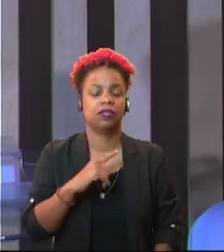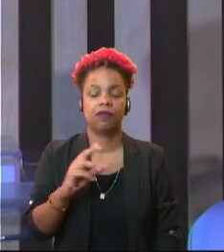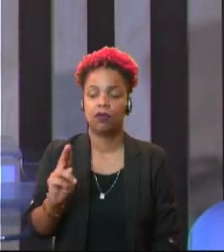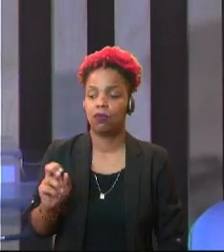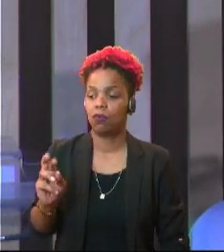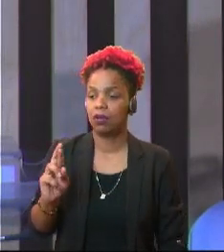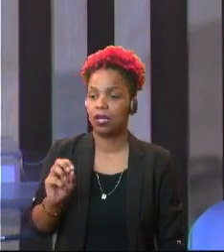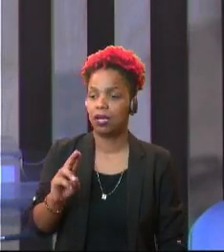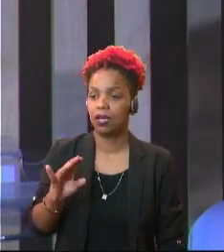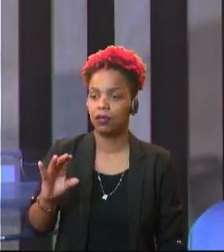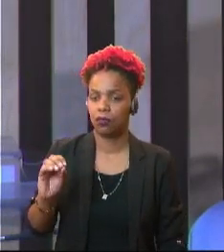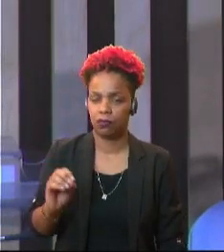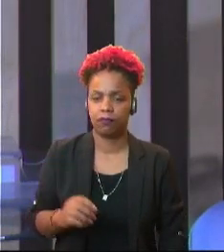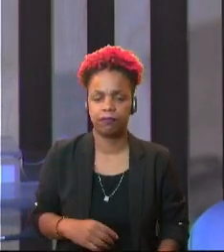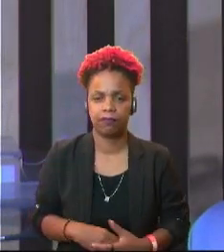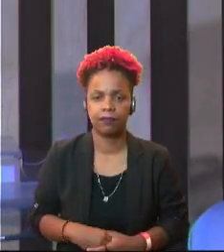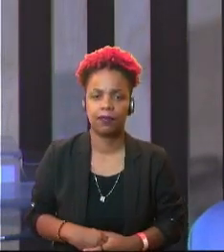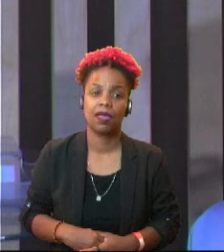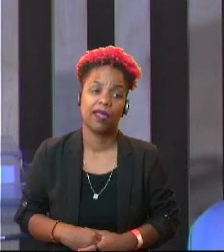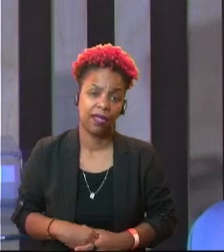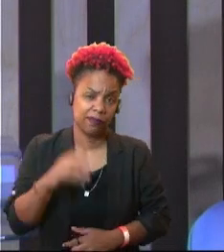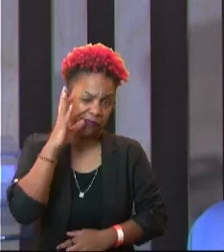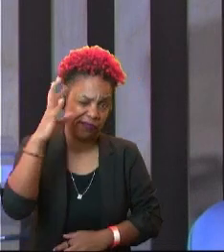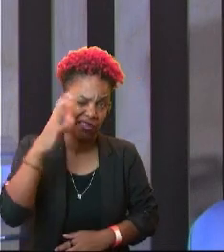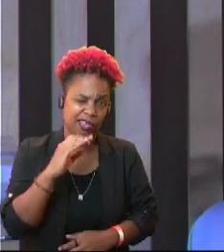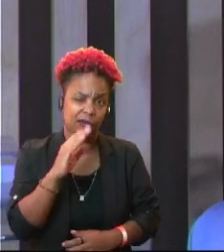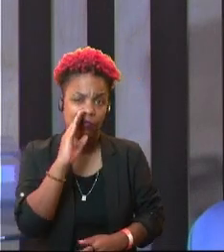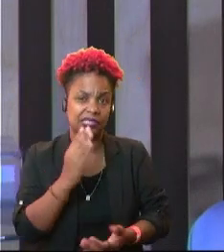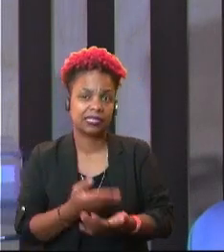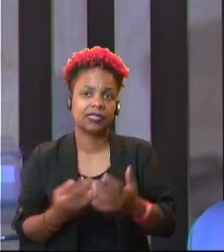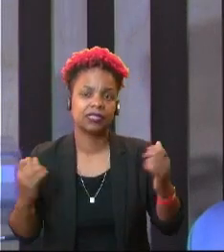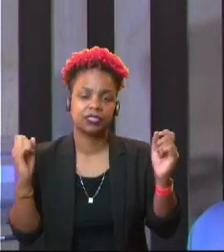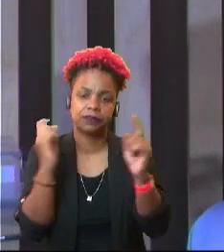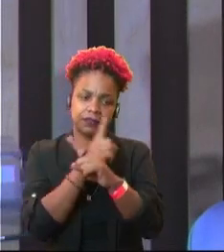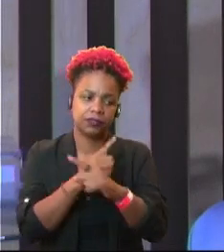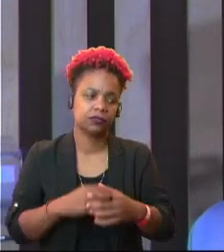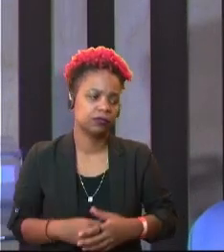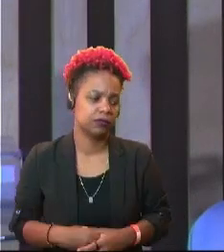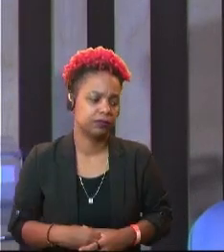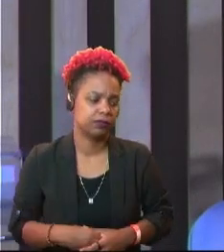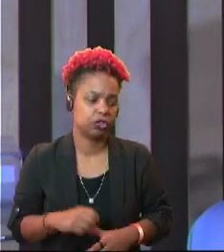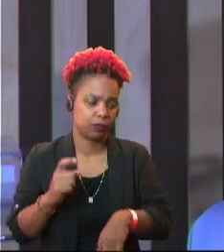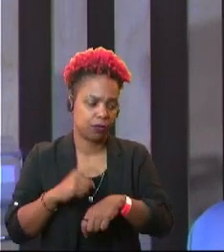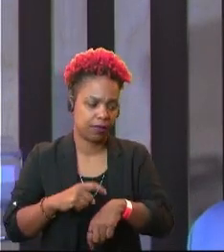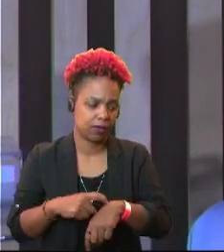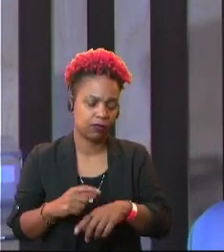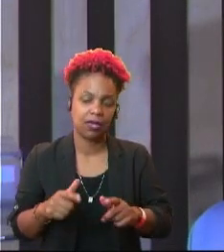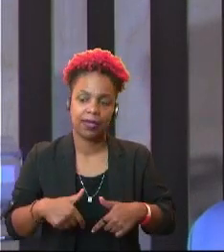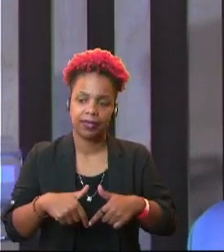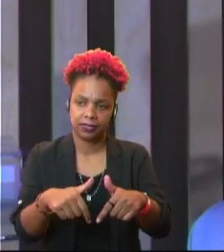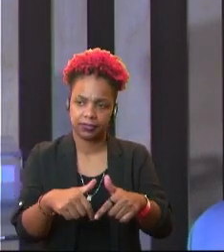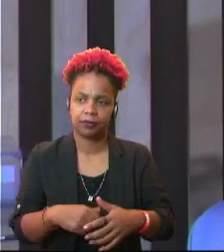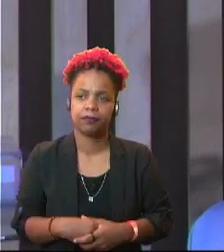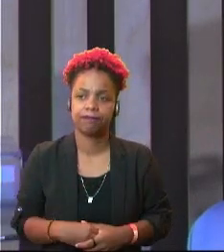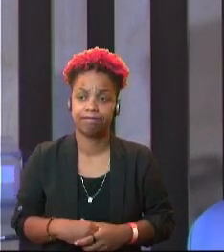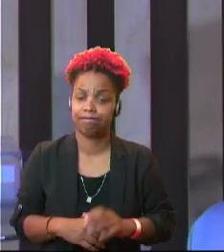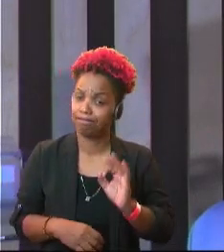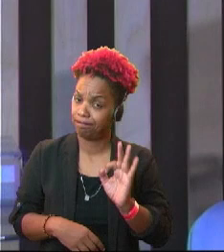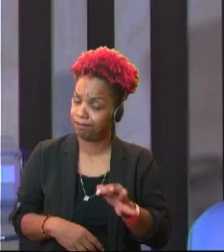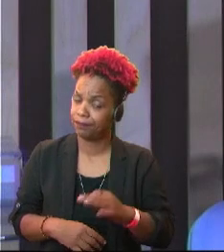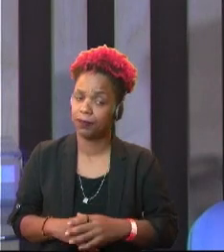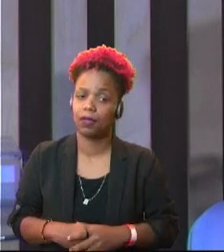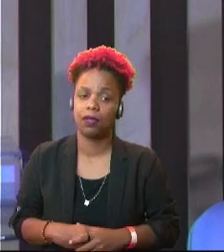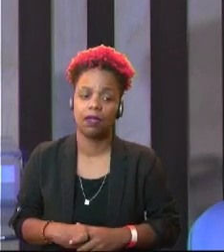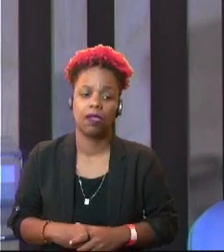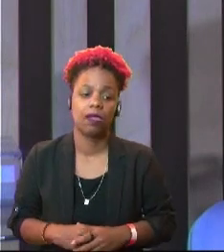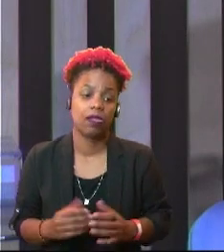urânio, né? Foi uma decisão certamente difícil, sobretudo no momento em que ela foi feita, não é verdade?